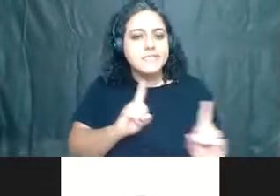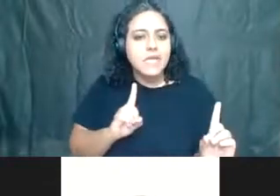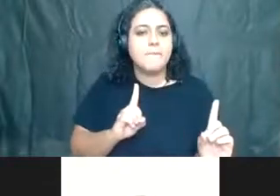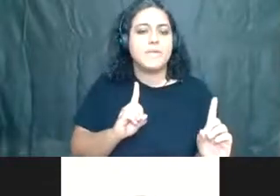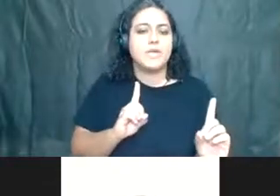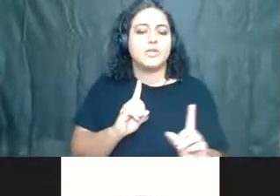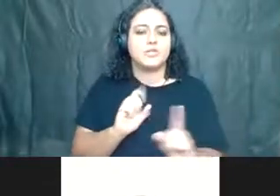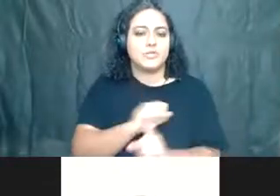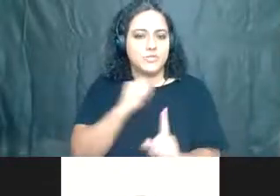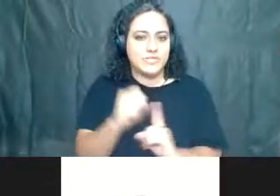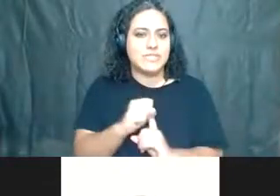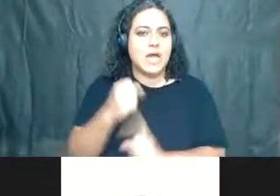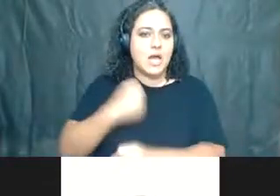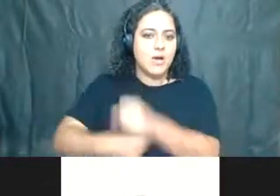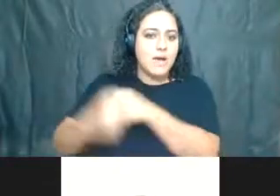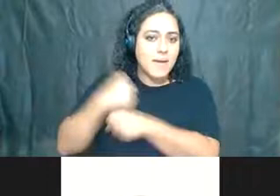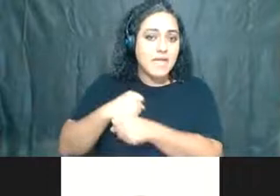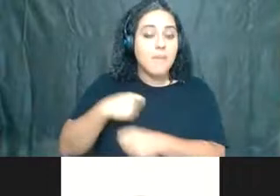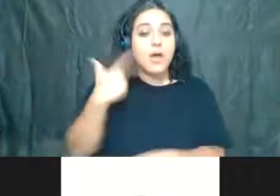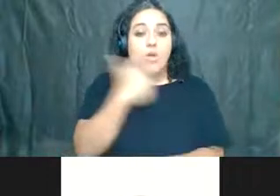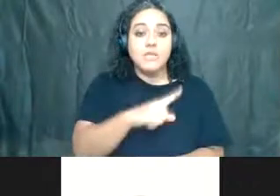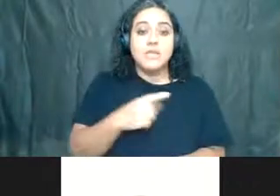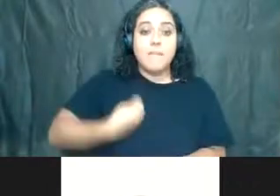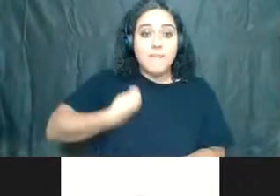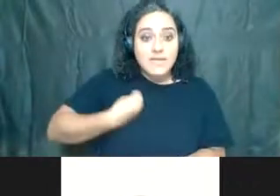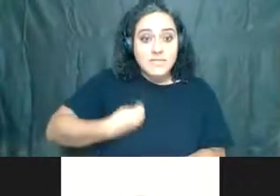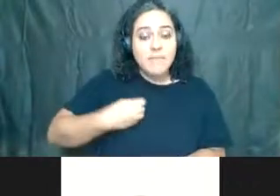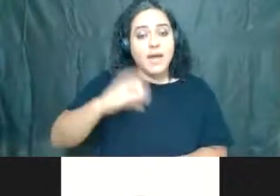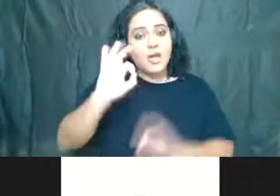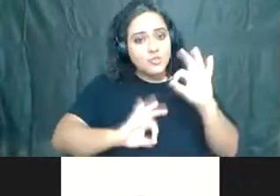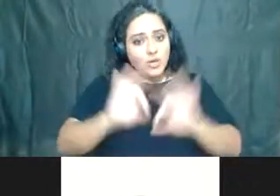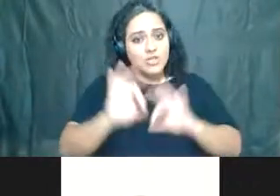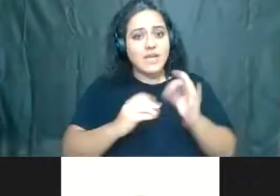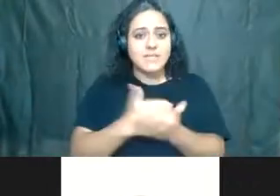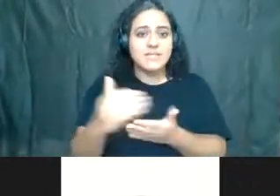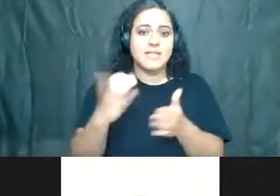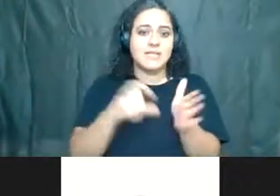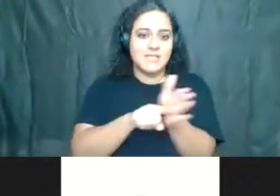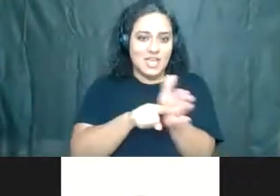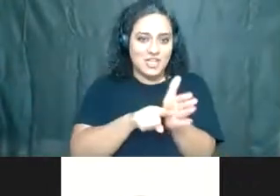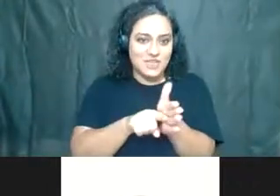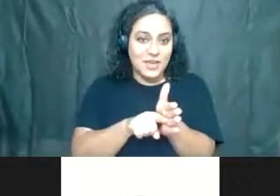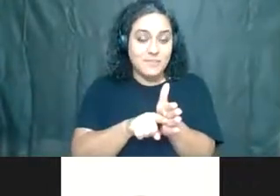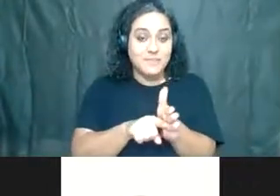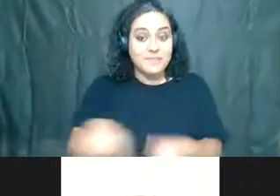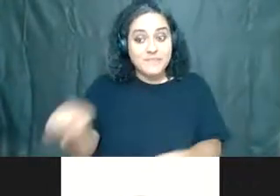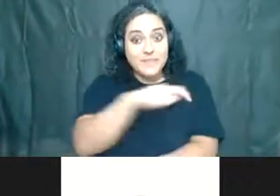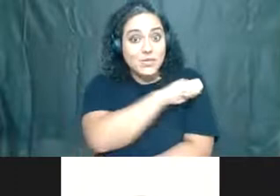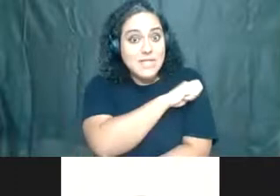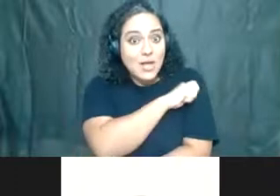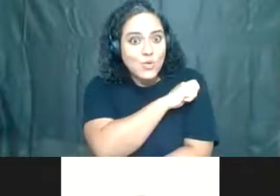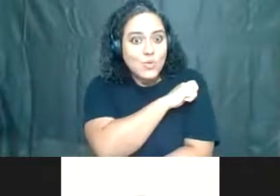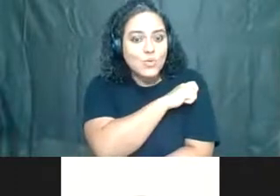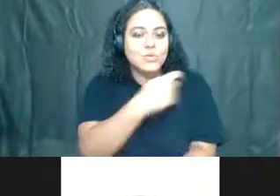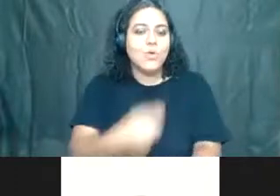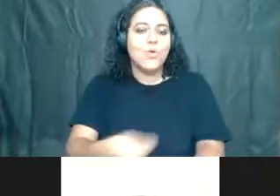último ano, de participar de projetos de iniciação científica. Esses alunos abrilhantaram as